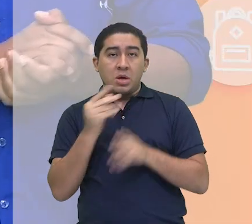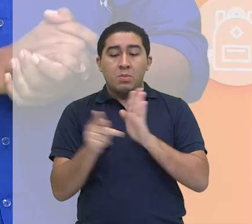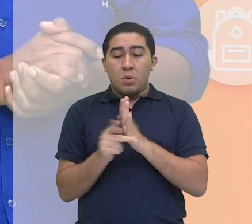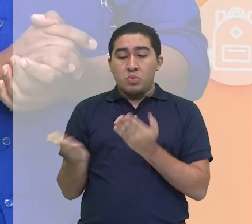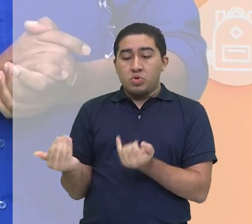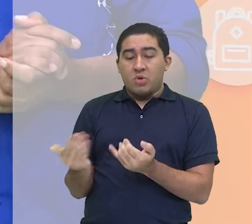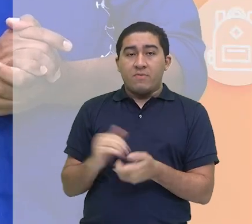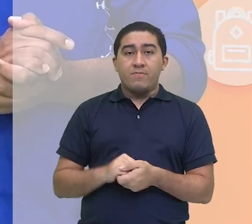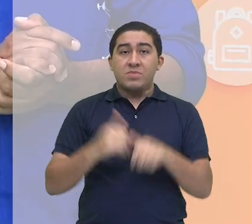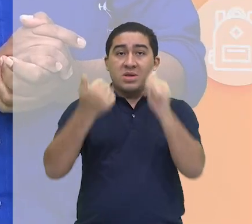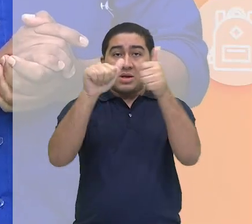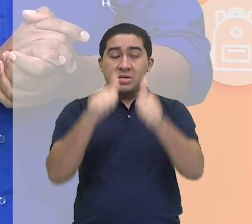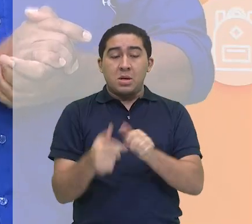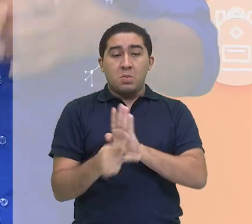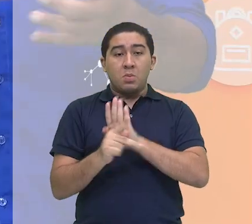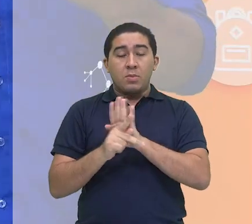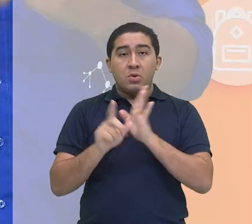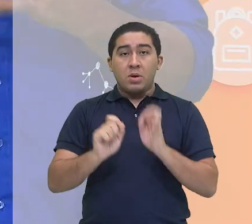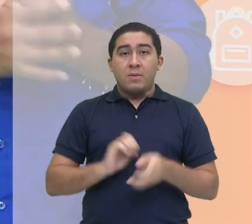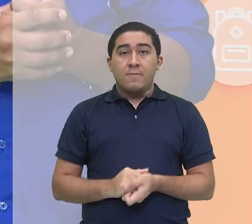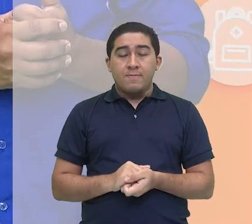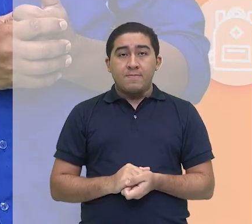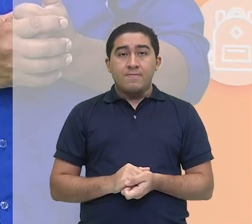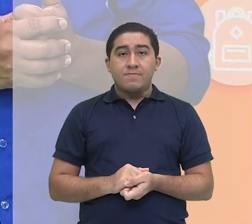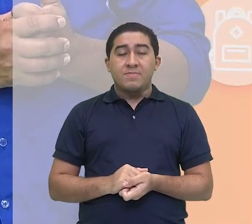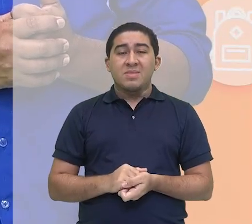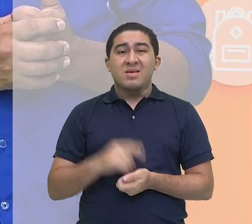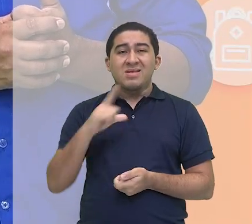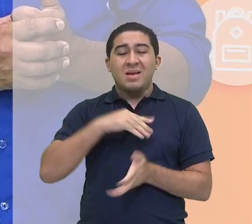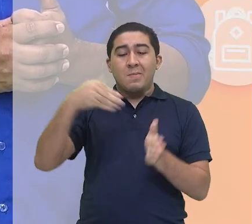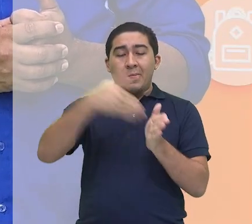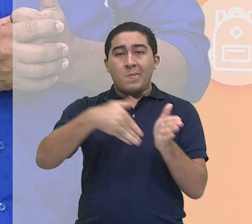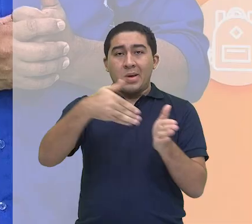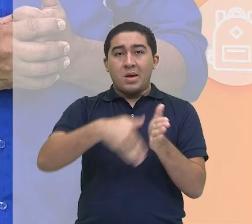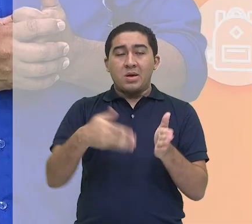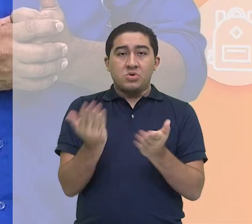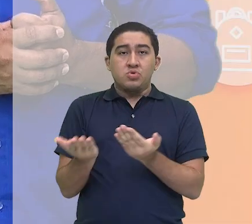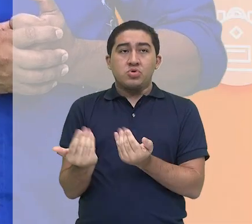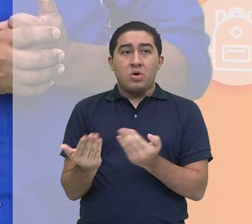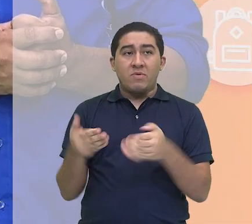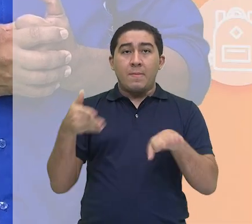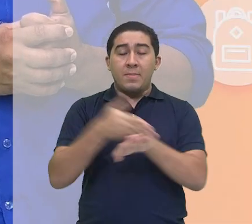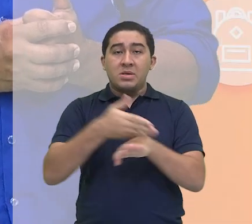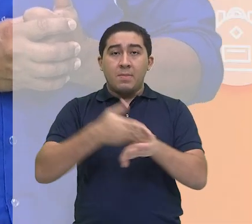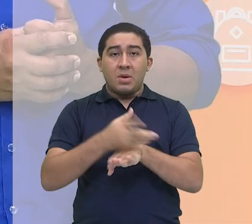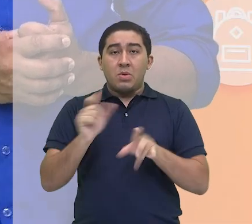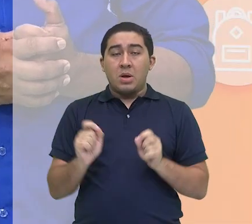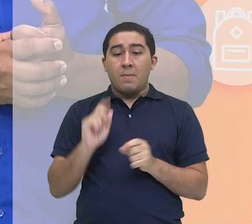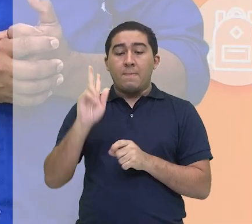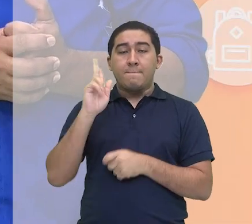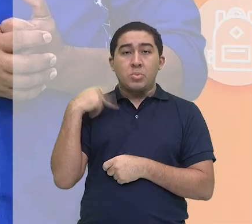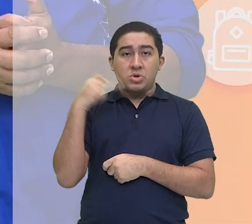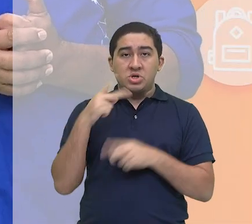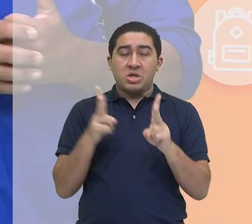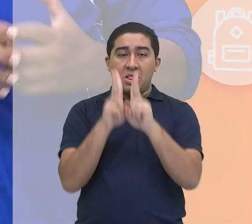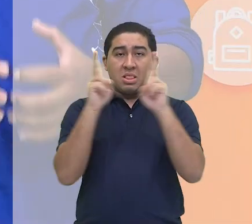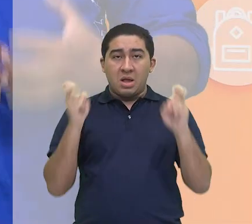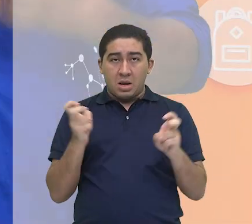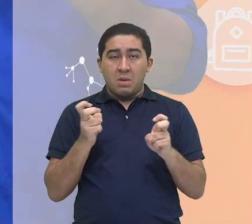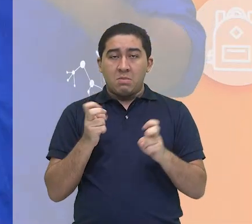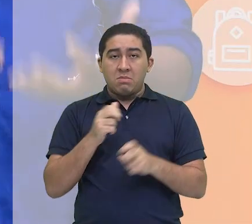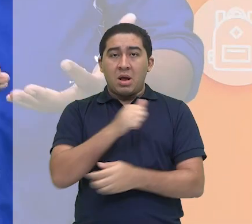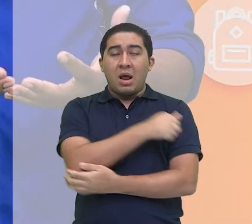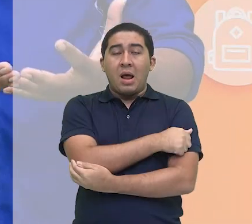esses obstáculos que impedem, né, o jovem de participar, né, das questões políticas.